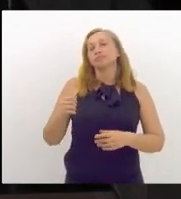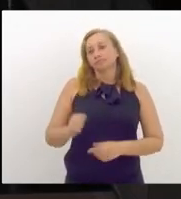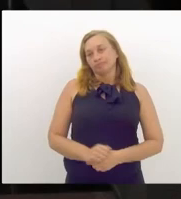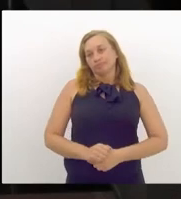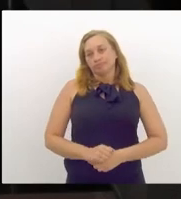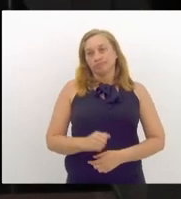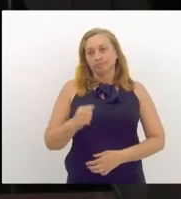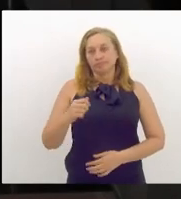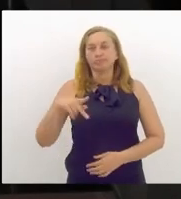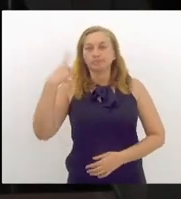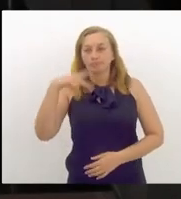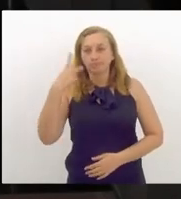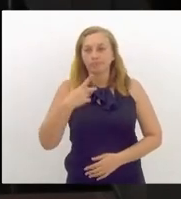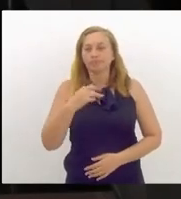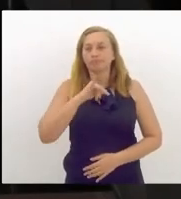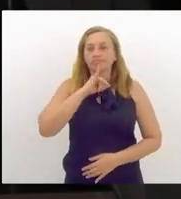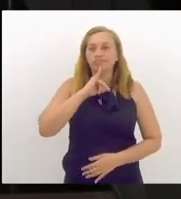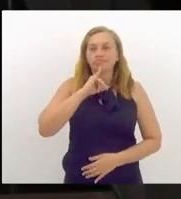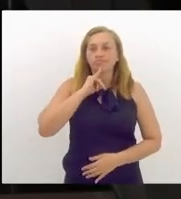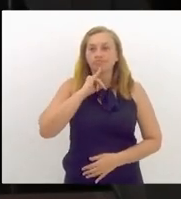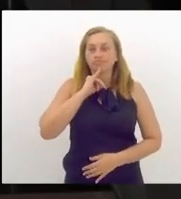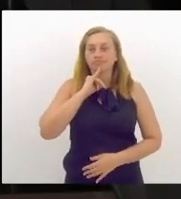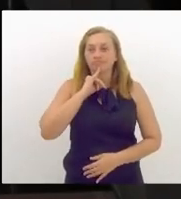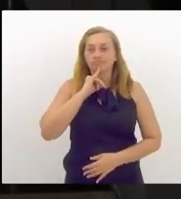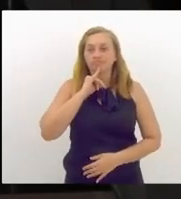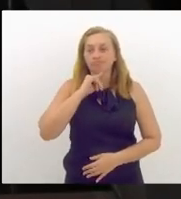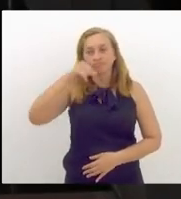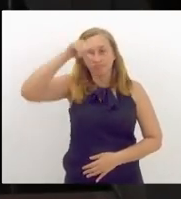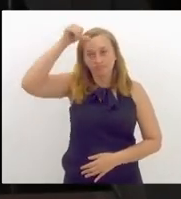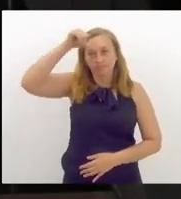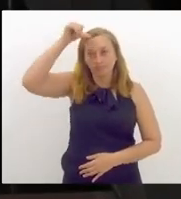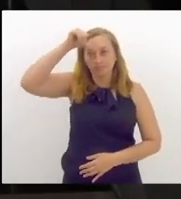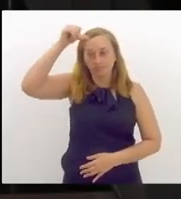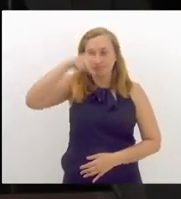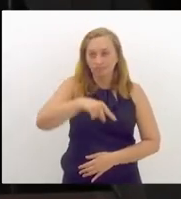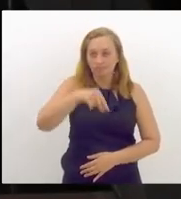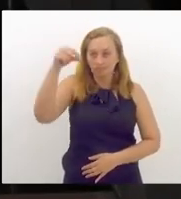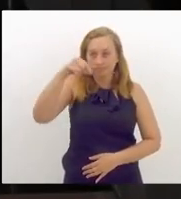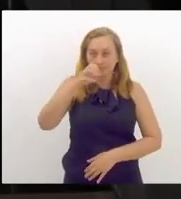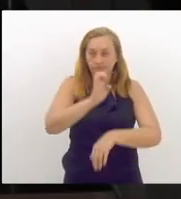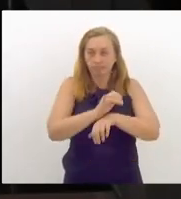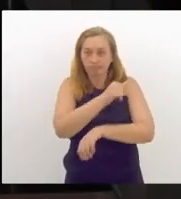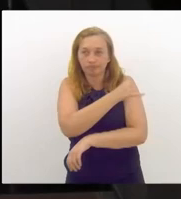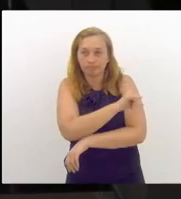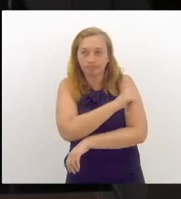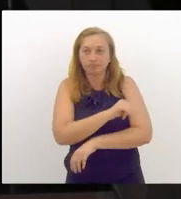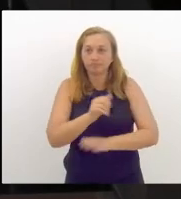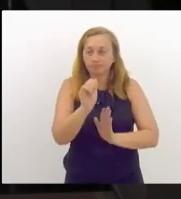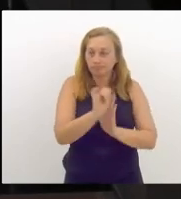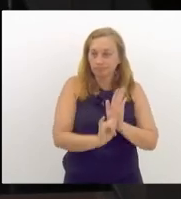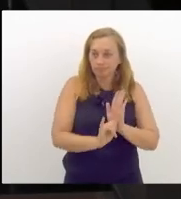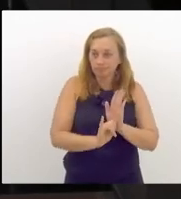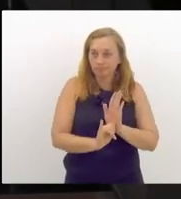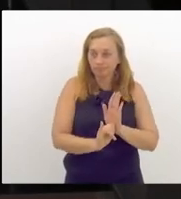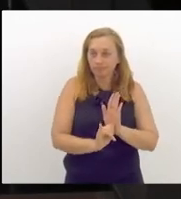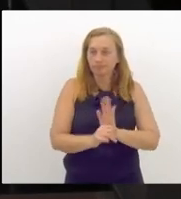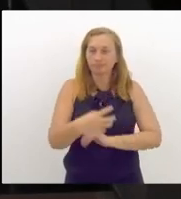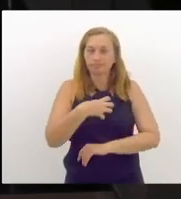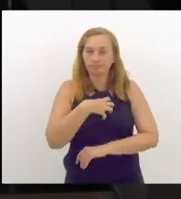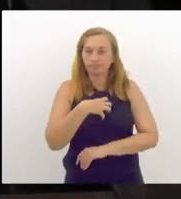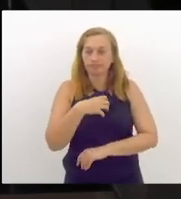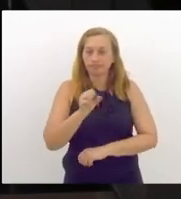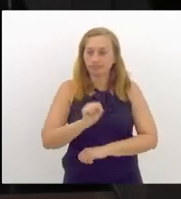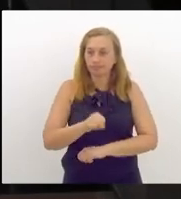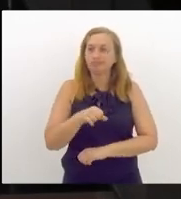Extrema direita foi reeleito para ser governador do Estado do Rio de Janeiro e eu acho que é nesse sentido que esse relatório Mônica faz muito sentido